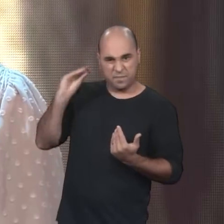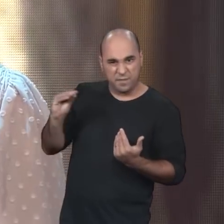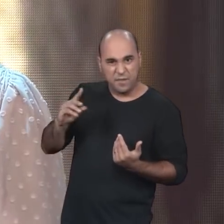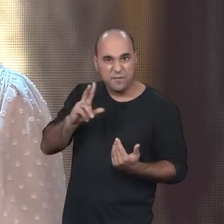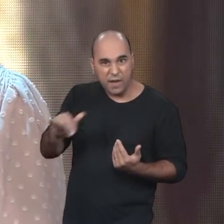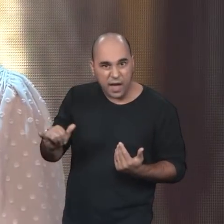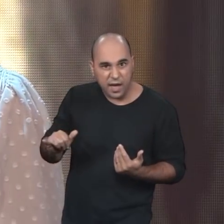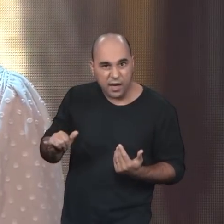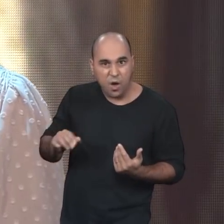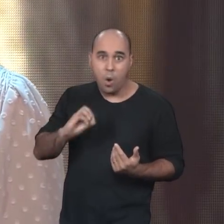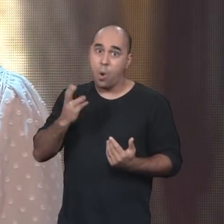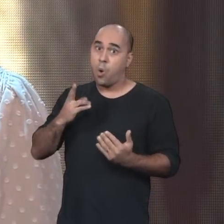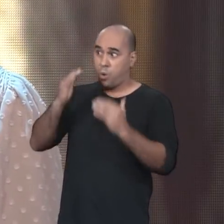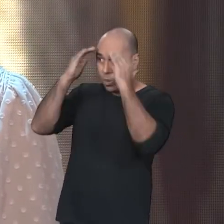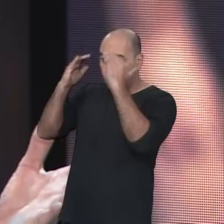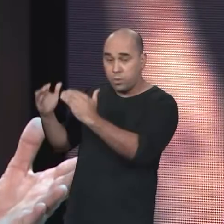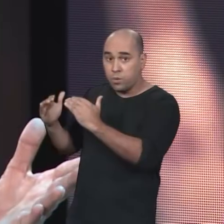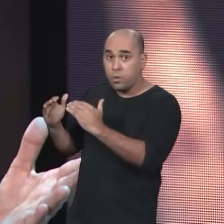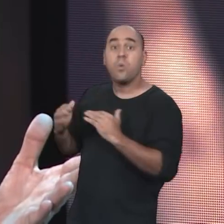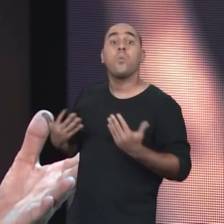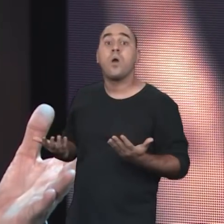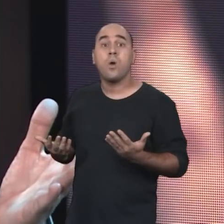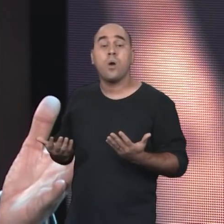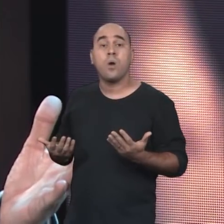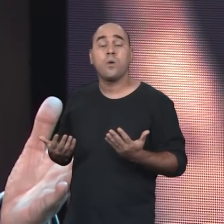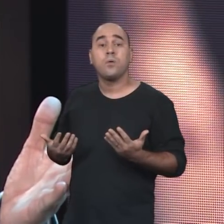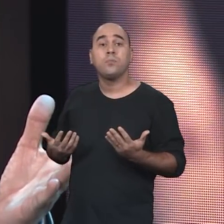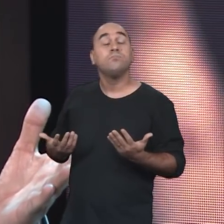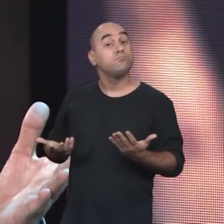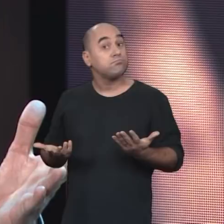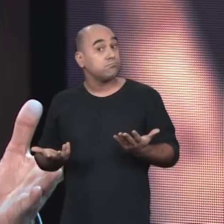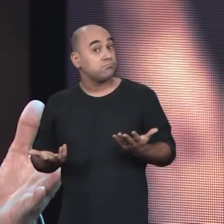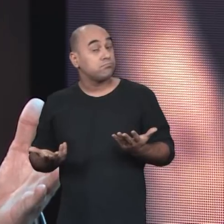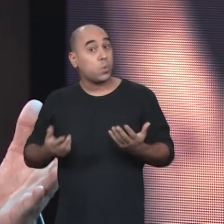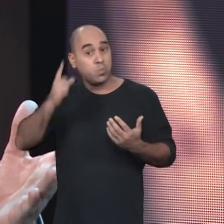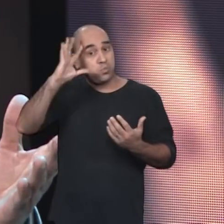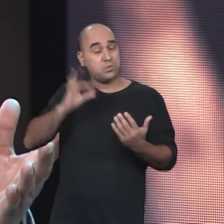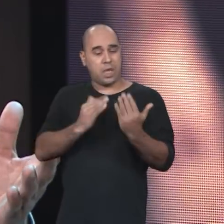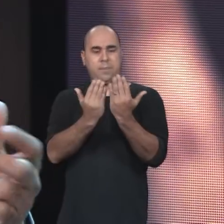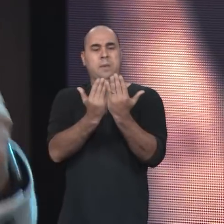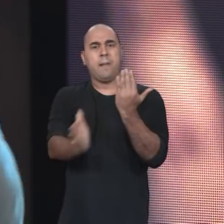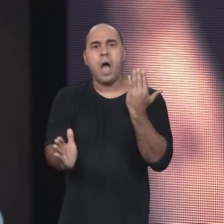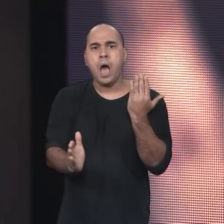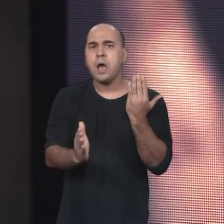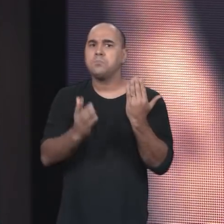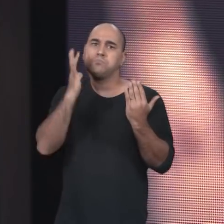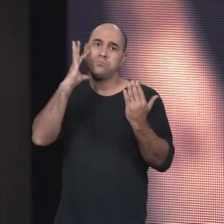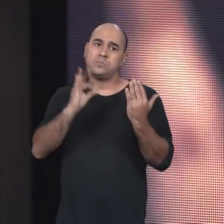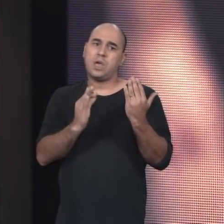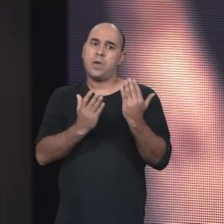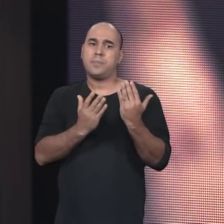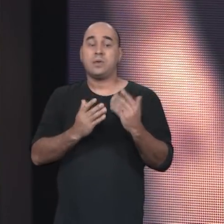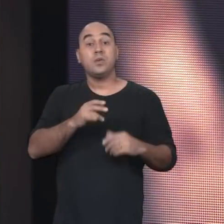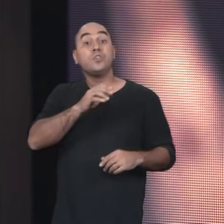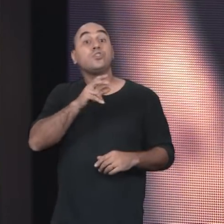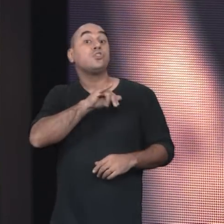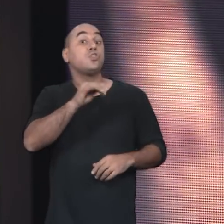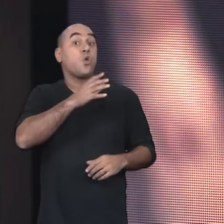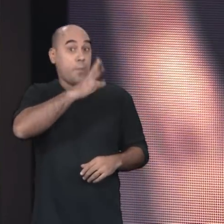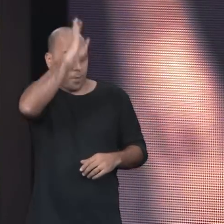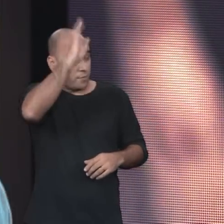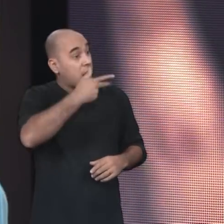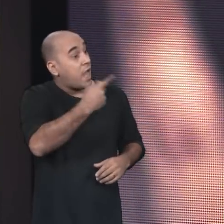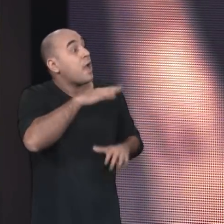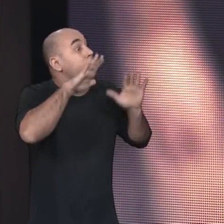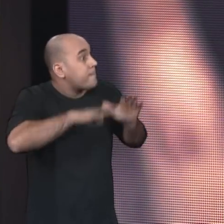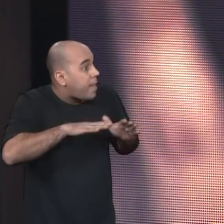abrir a porta. Você obedece o bombeiro. Na verdade, você não tem as explicações. E se o bombeiro falar, abaixe e venha após mim, você